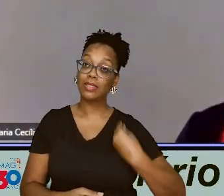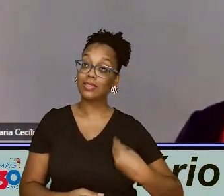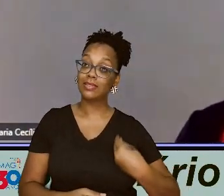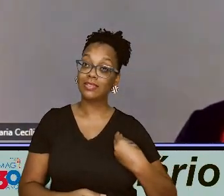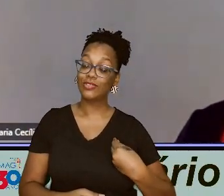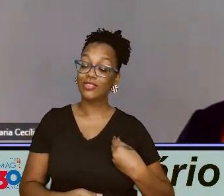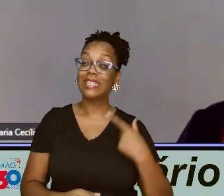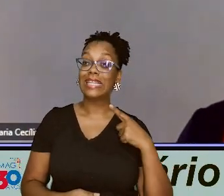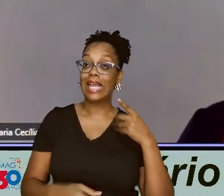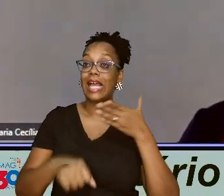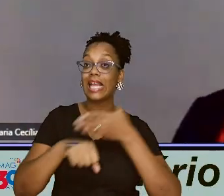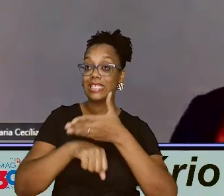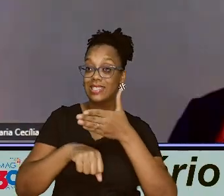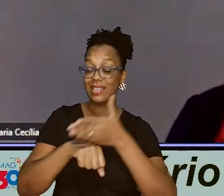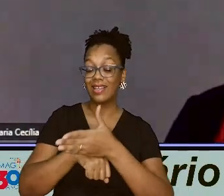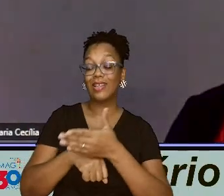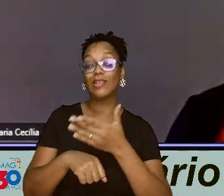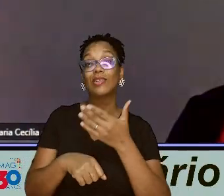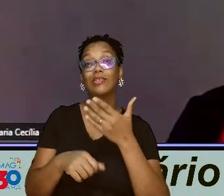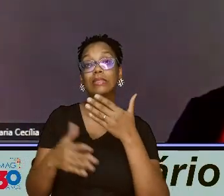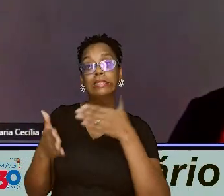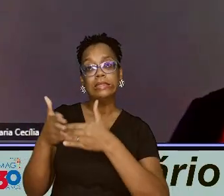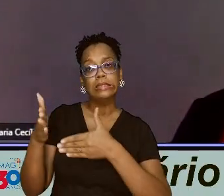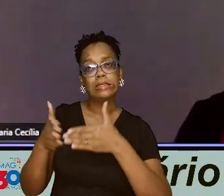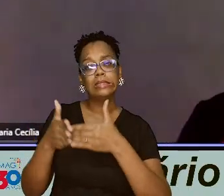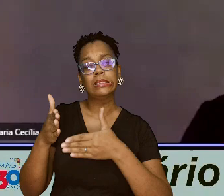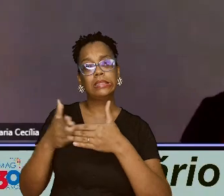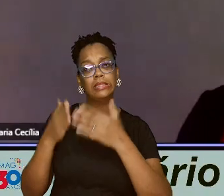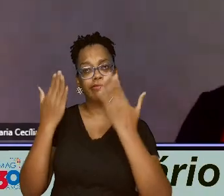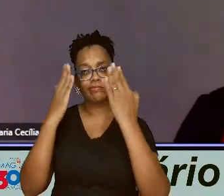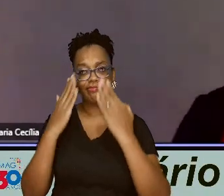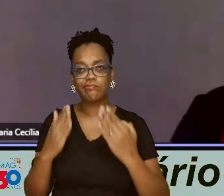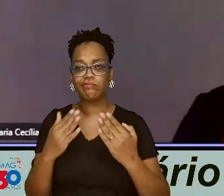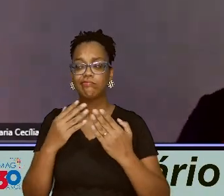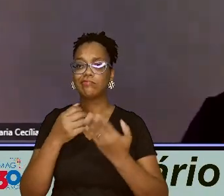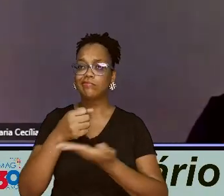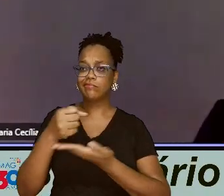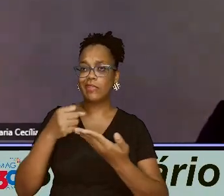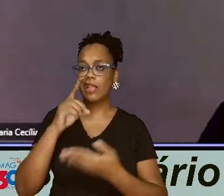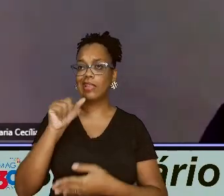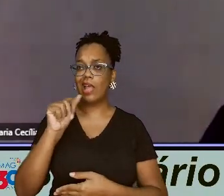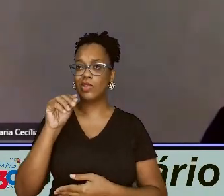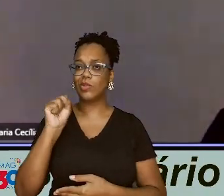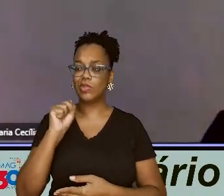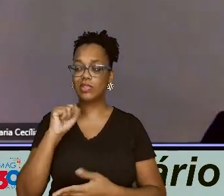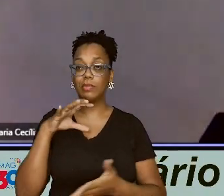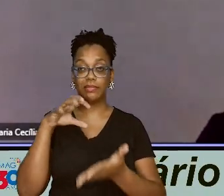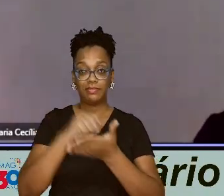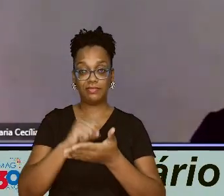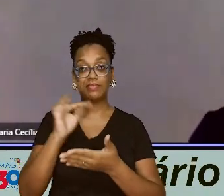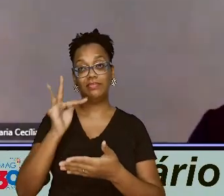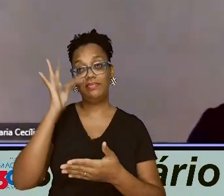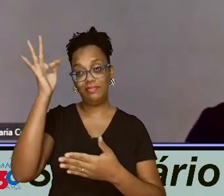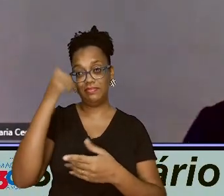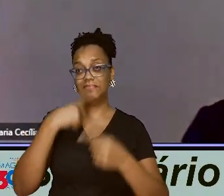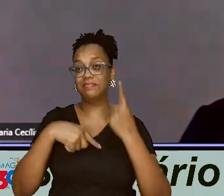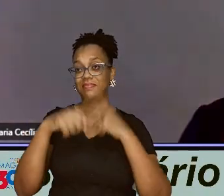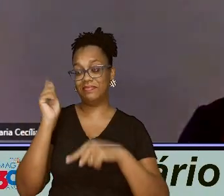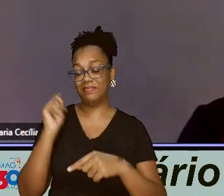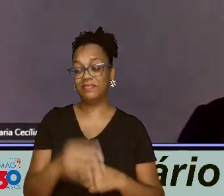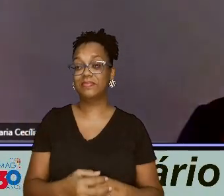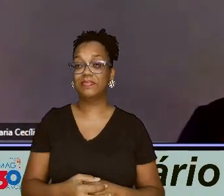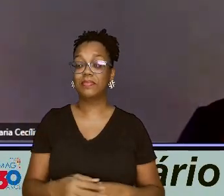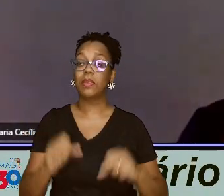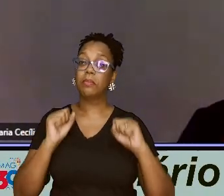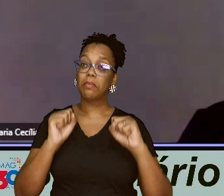tem acesso a... as limitações dessas bases, né, e pode registrar isso também para futuros aprimoramentos. A gente pode